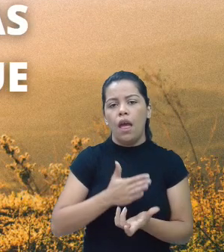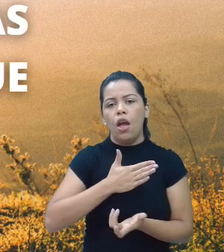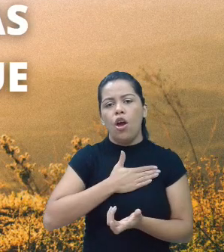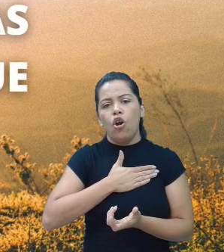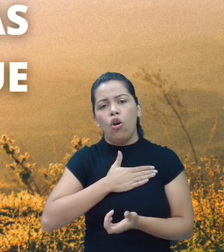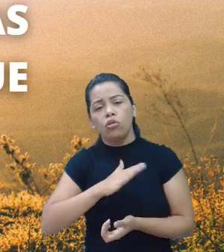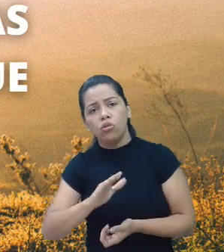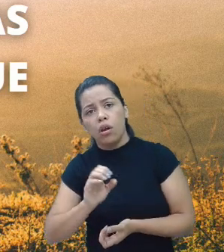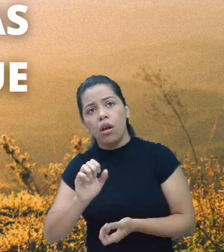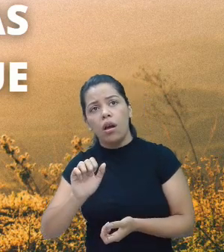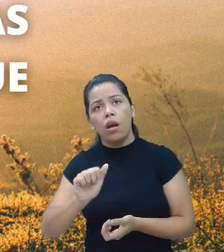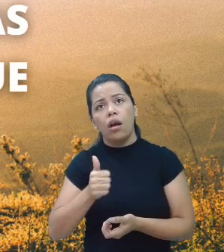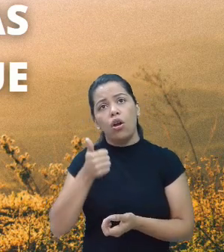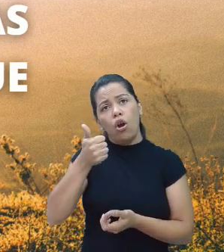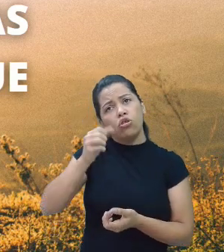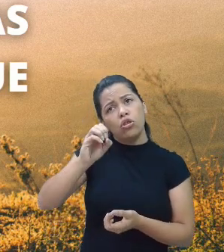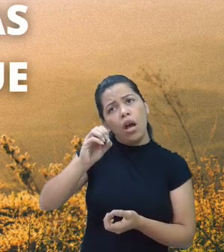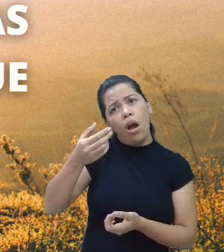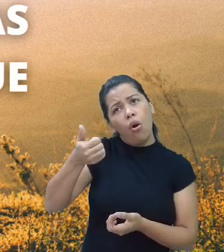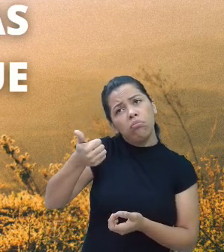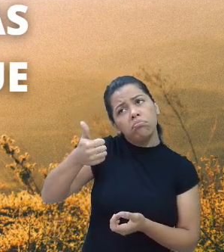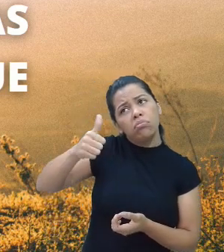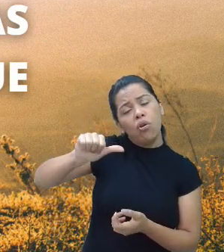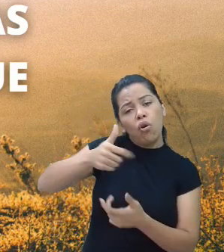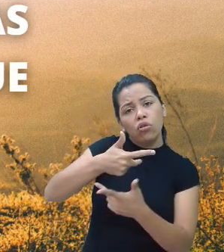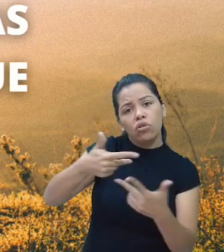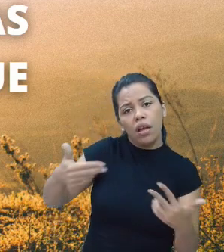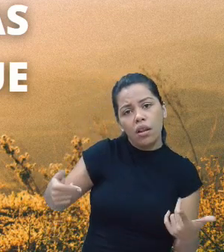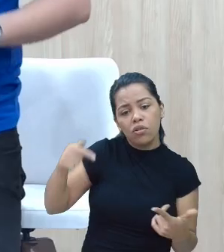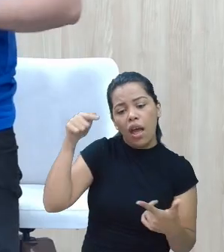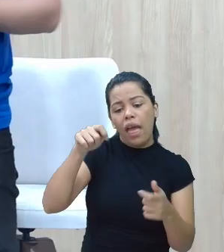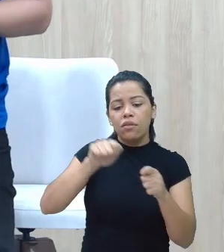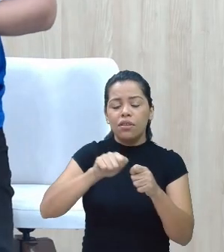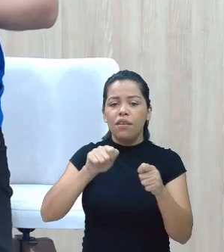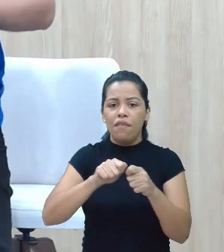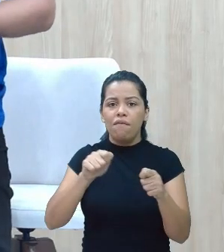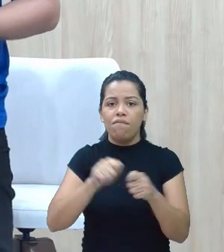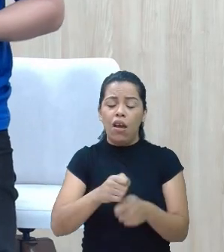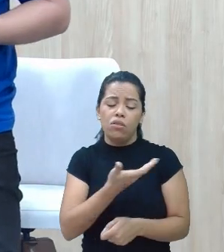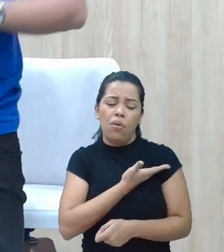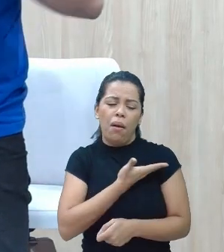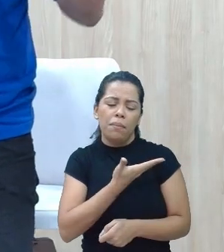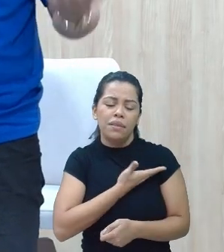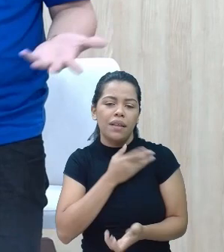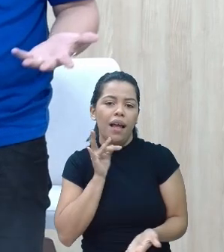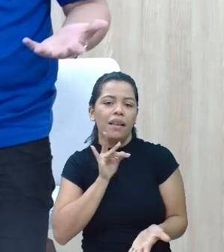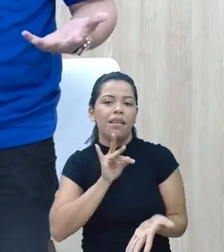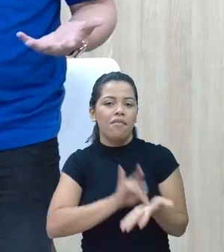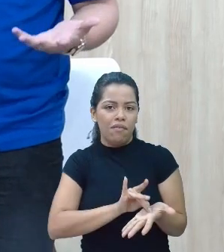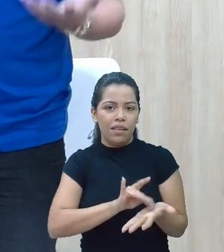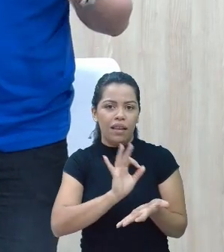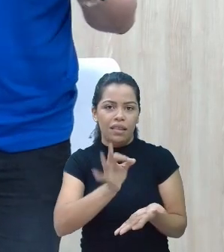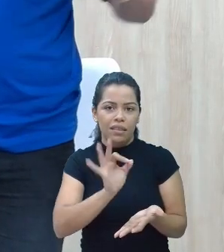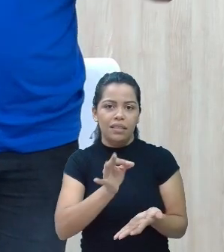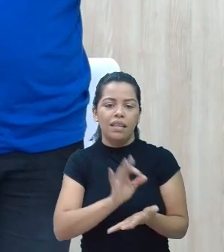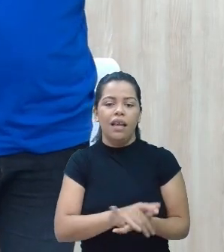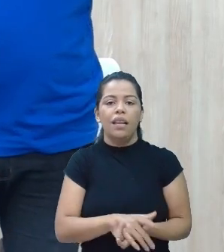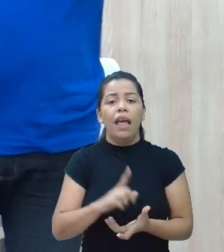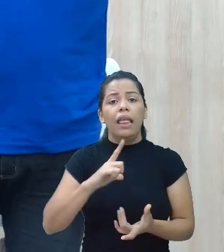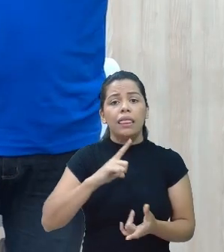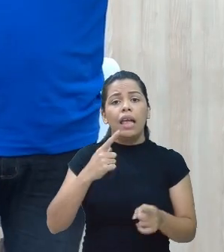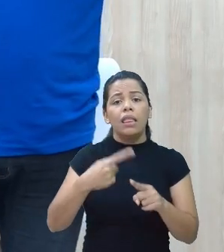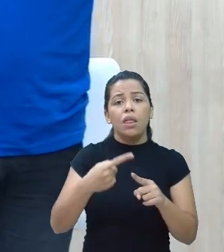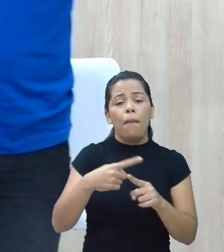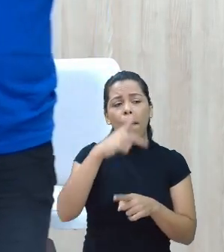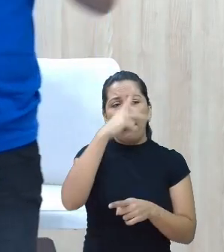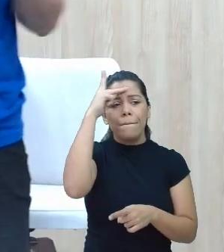não gostar das mesmas coisas é isso que faz uma amizade sólida, tá bom? Há prazer também na discordância. Esse camarada